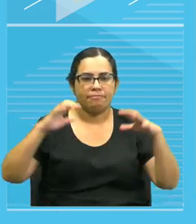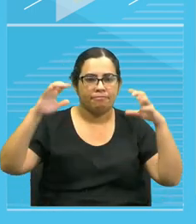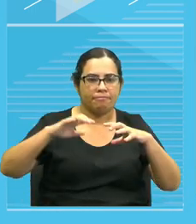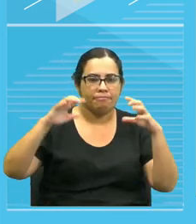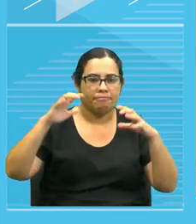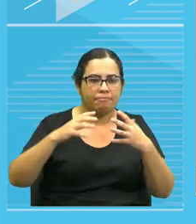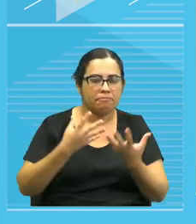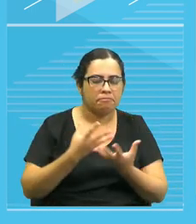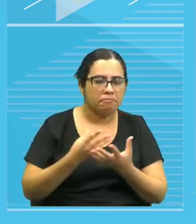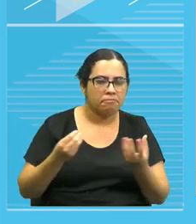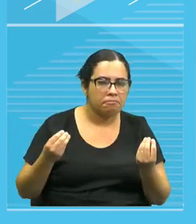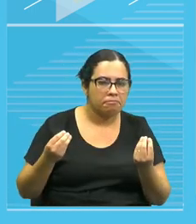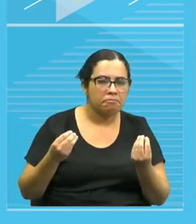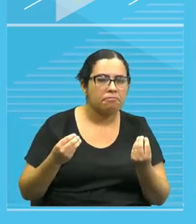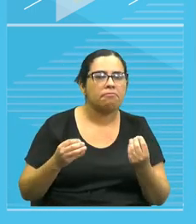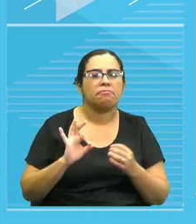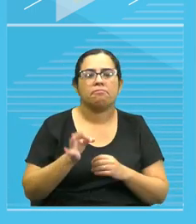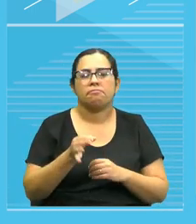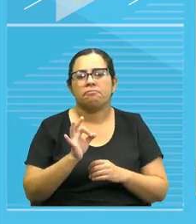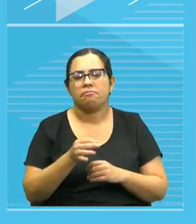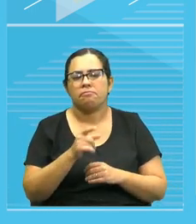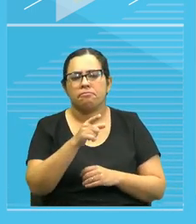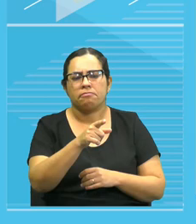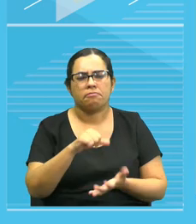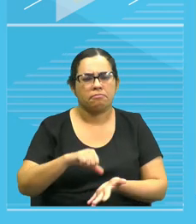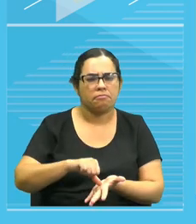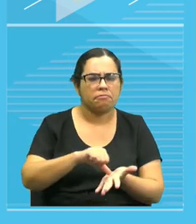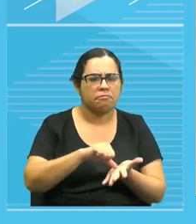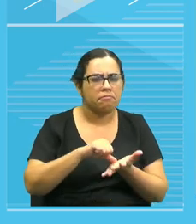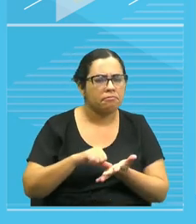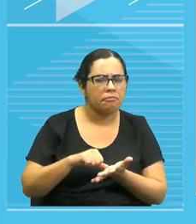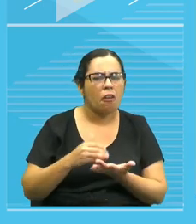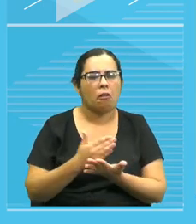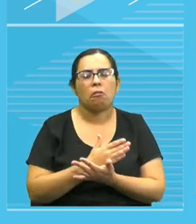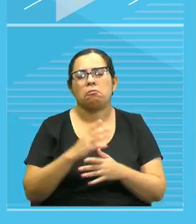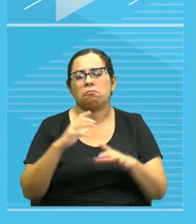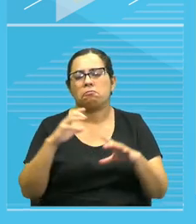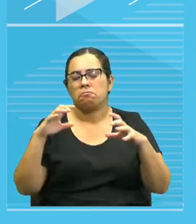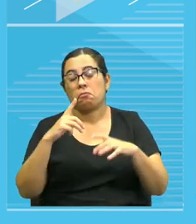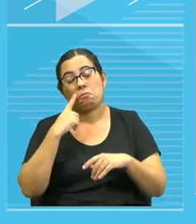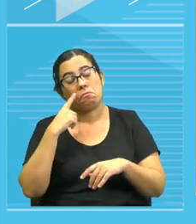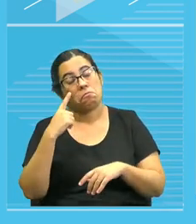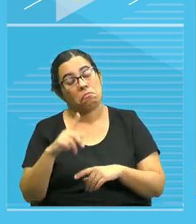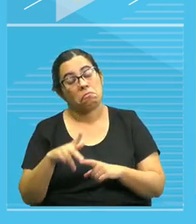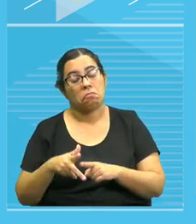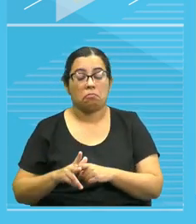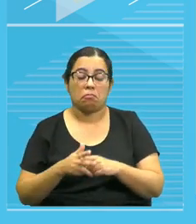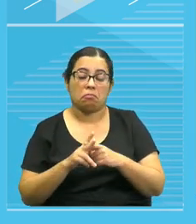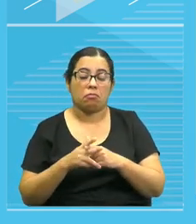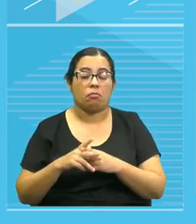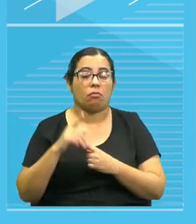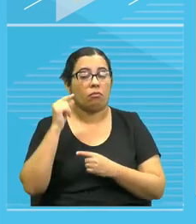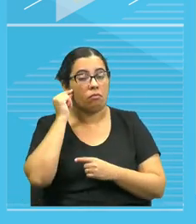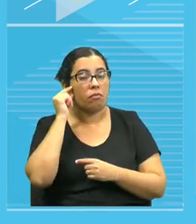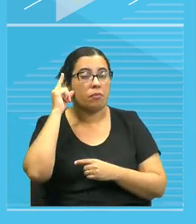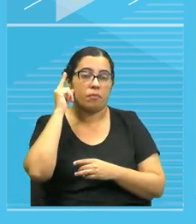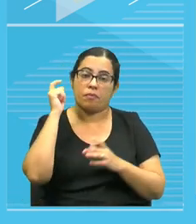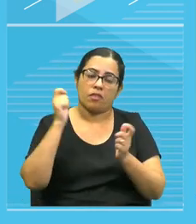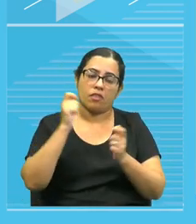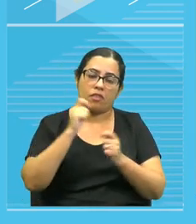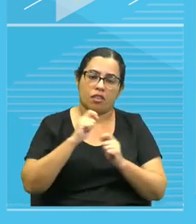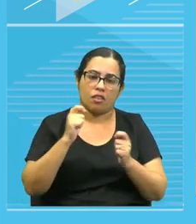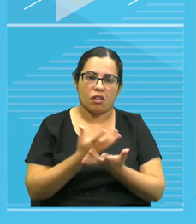seja isso mas eu vou pedir aqui para o meu amigo Jorge ver o que ele pode fazer para melhorar o áudio para vocês tá olha o tanto